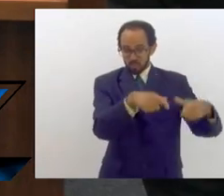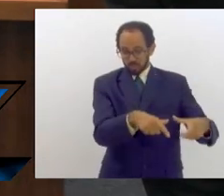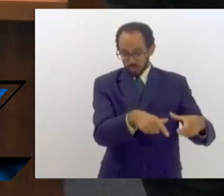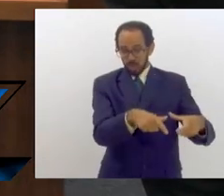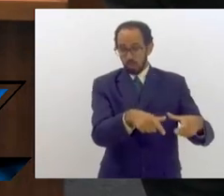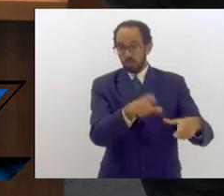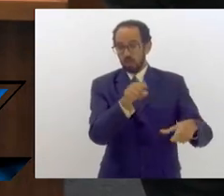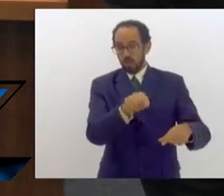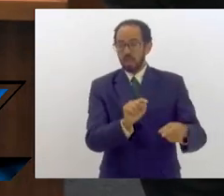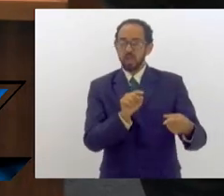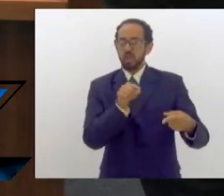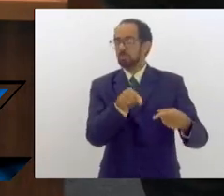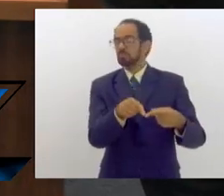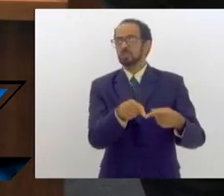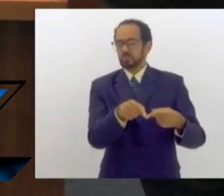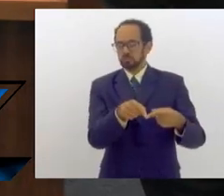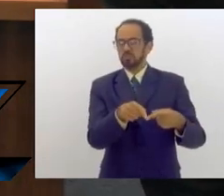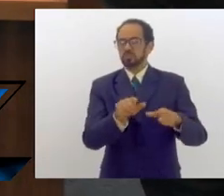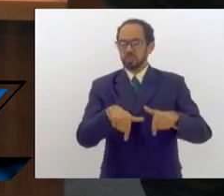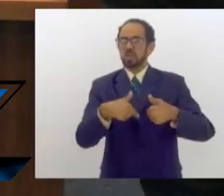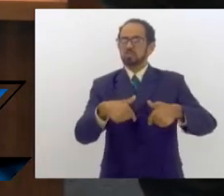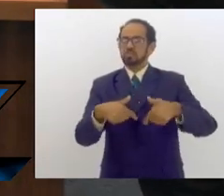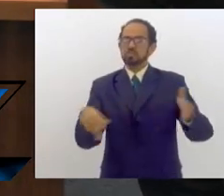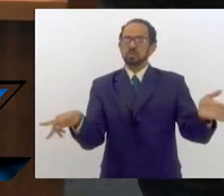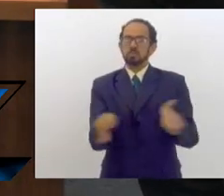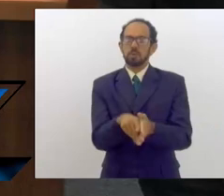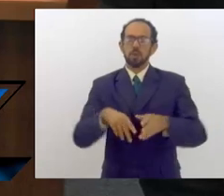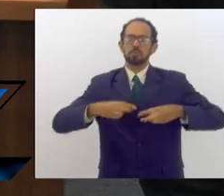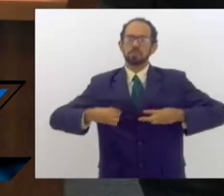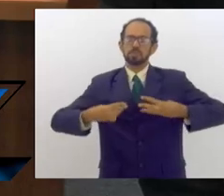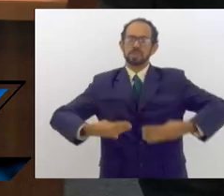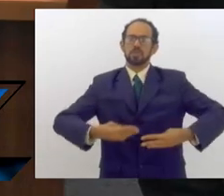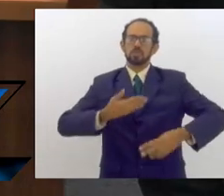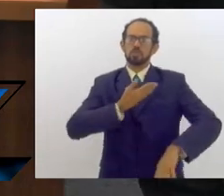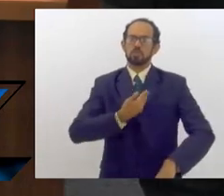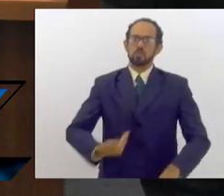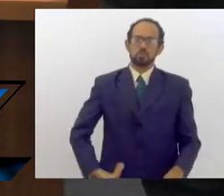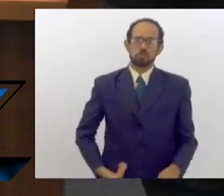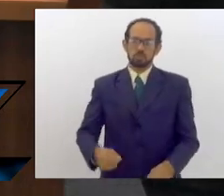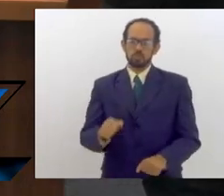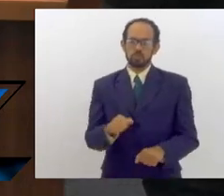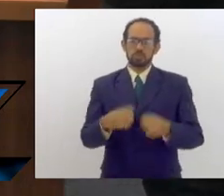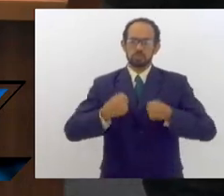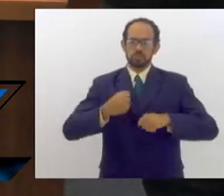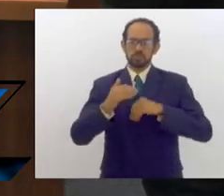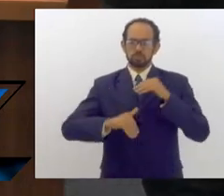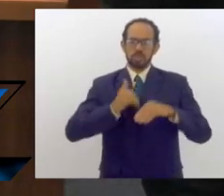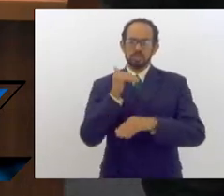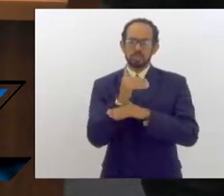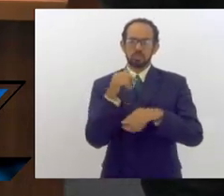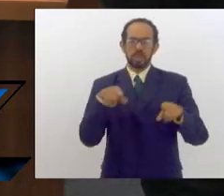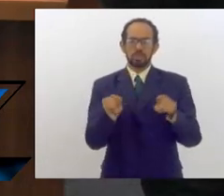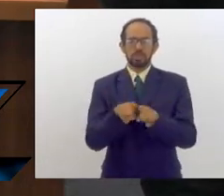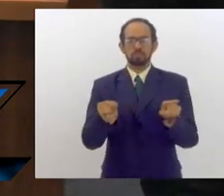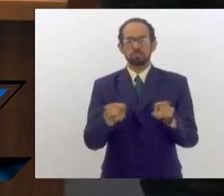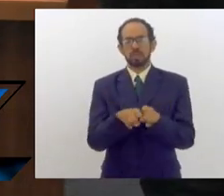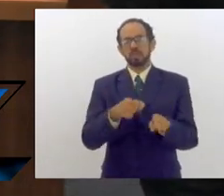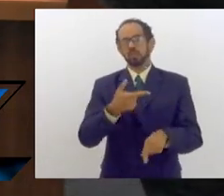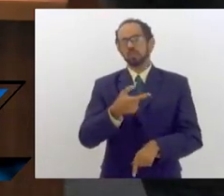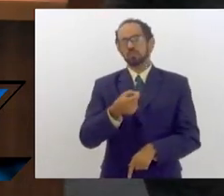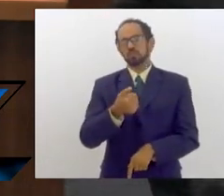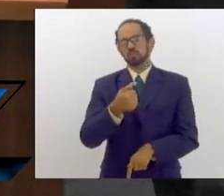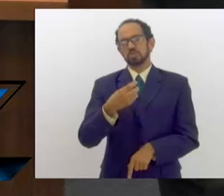de ações movidas pelo próprio Ministério Público Federal é de tá que em 2013